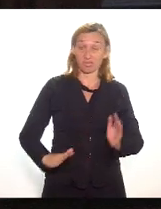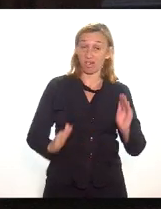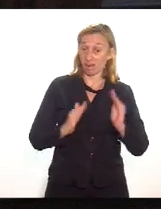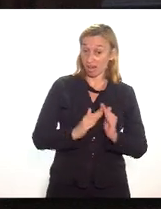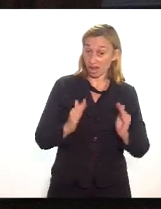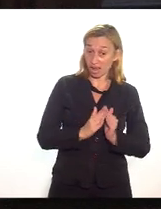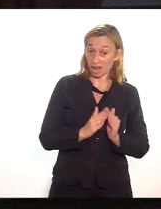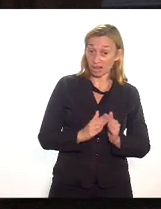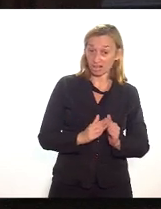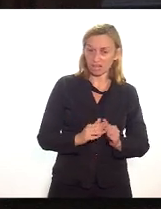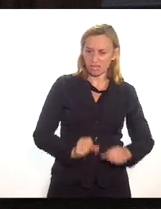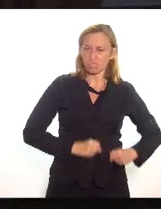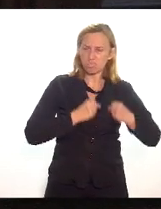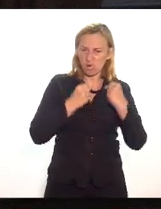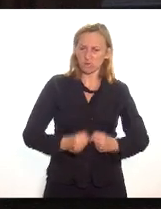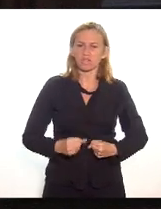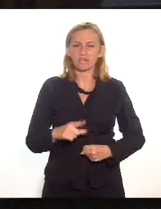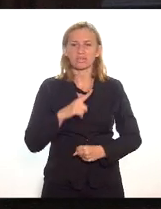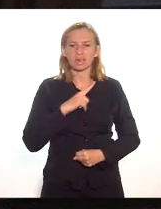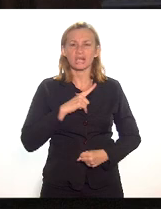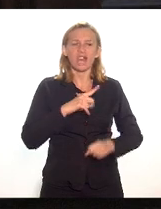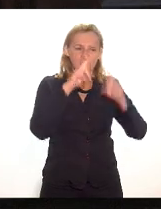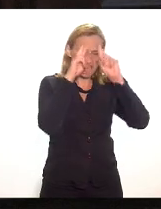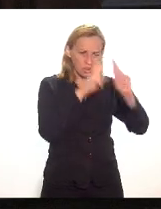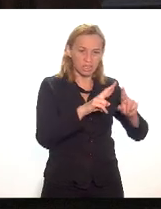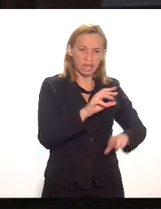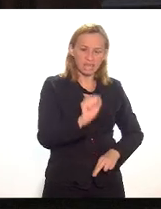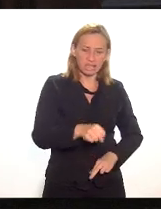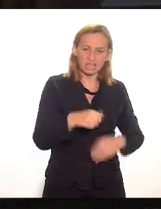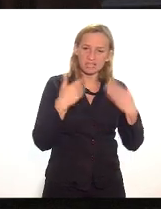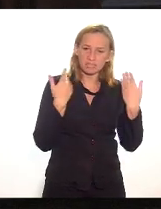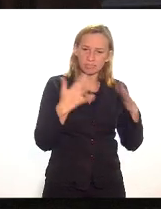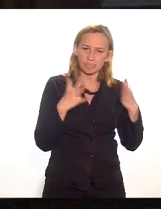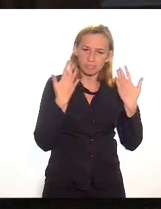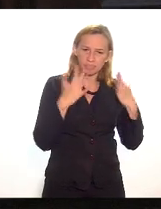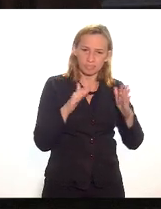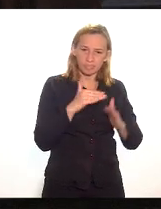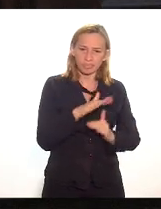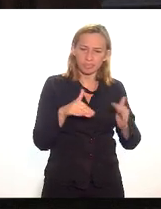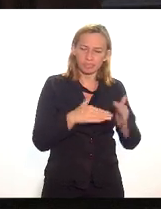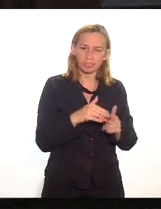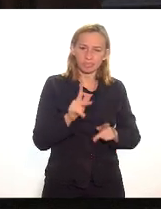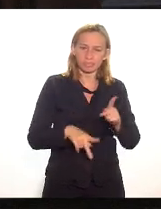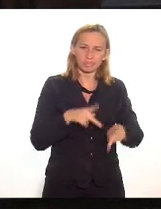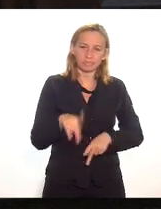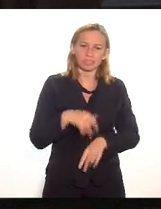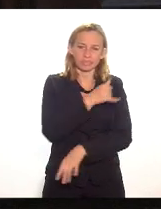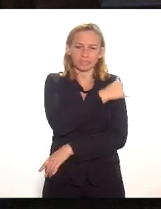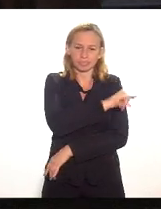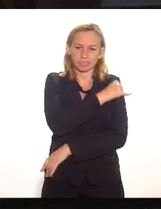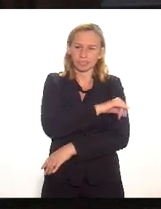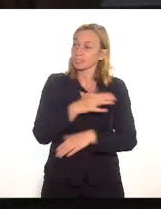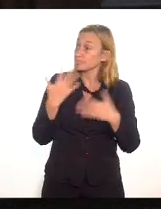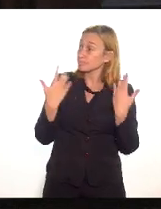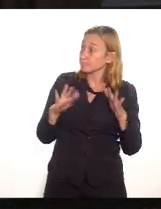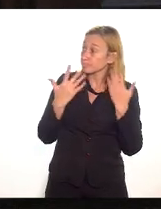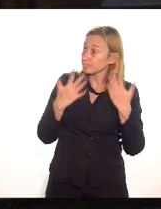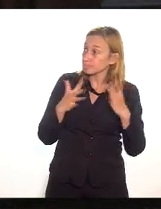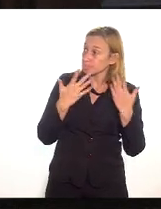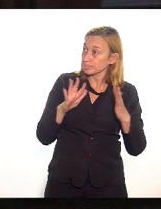é um poder e que tem que respeitar. Parabéns a todo o povo do Rio de Janeiro. Parabéns